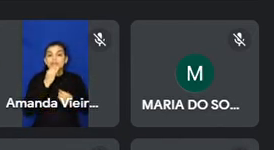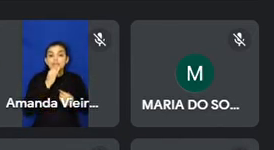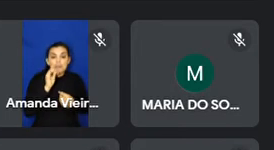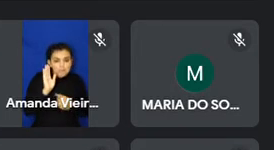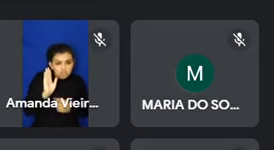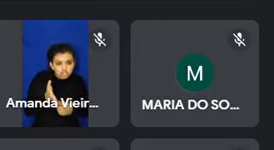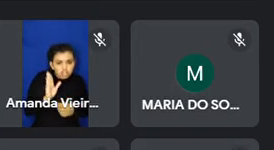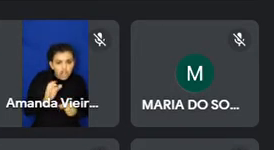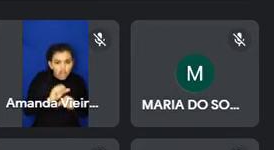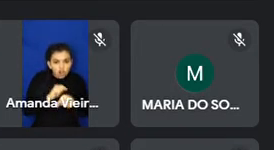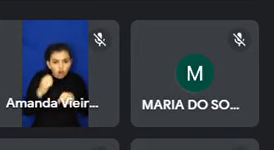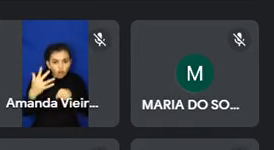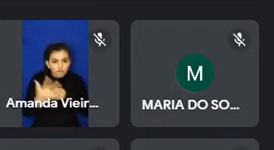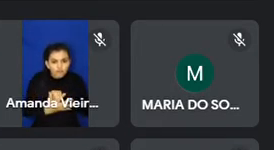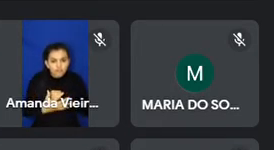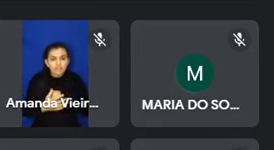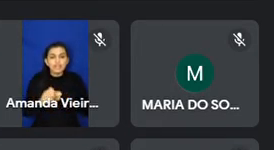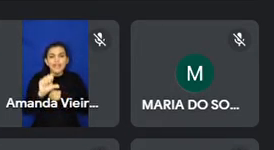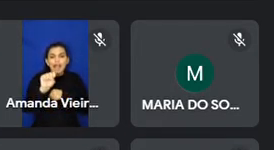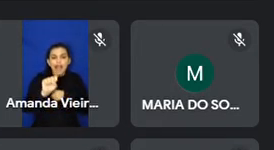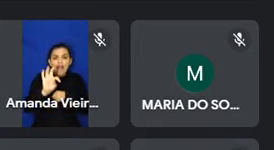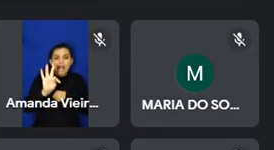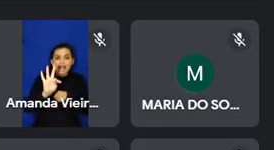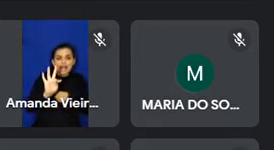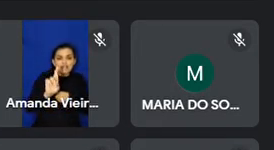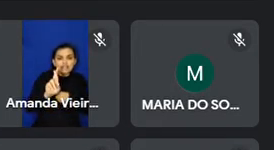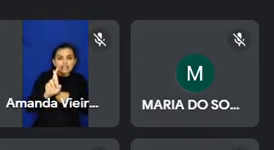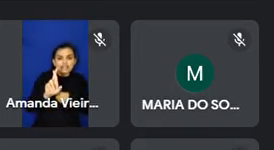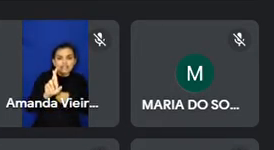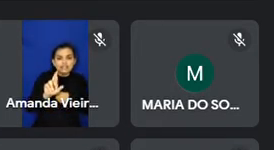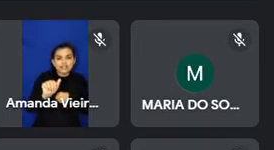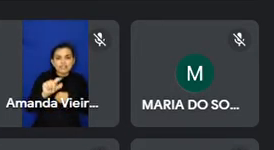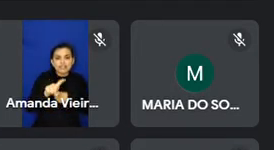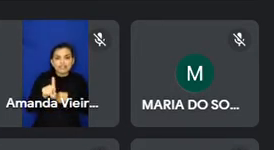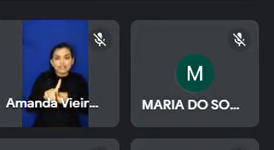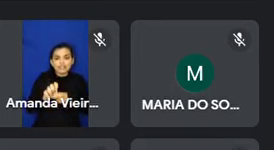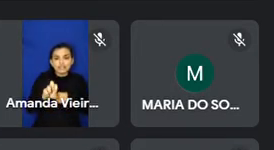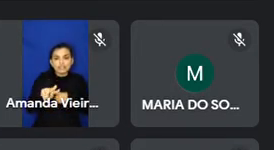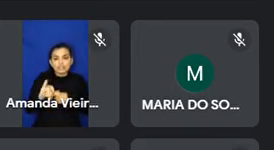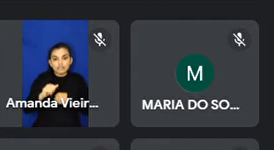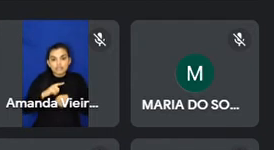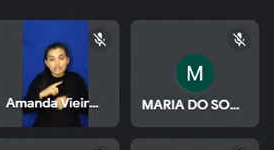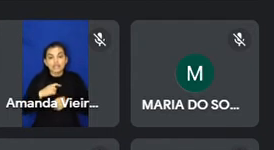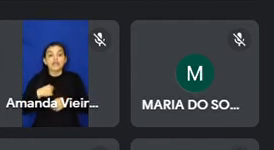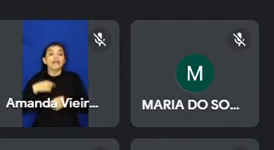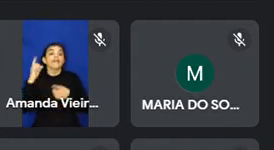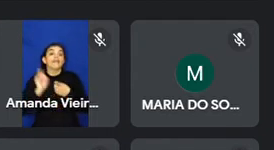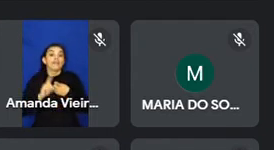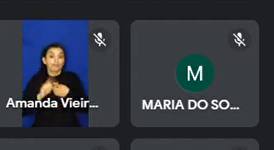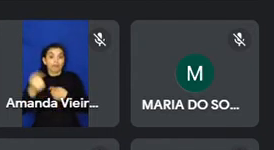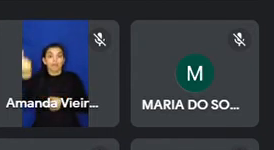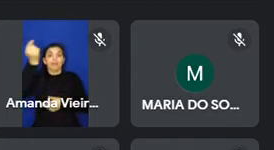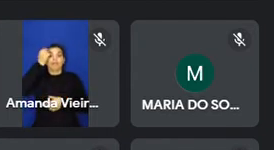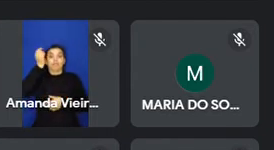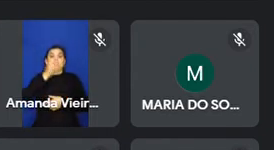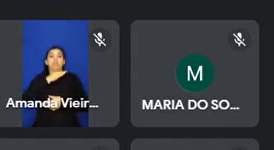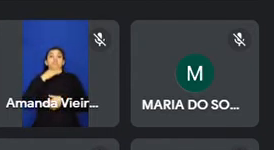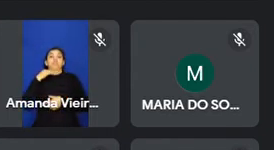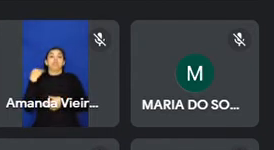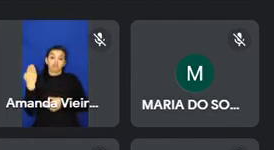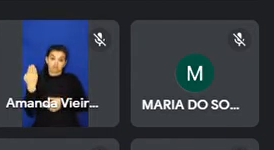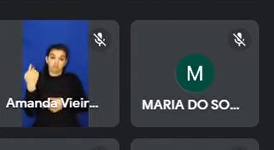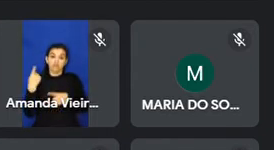a AstraZeneca, que, meu Deus do céu, eu pensei que eu ia morrer. Eu também eu também pensei que eu ia morrer. Mas